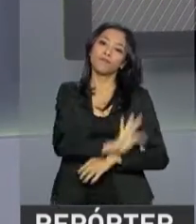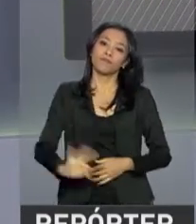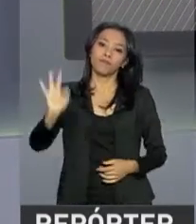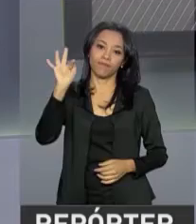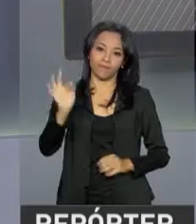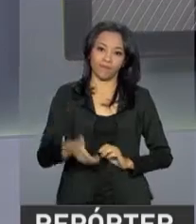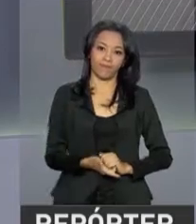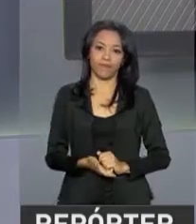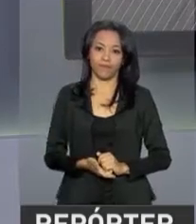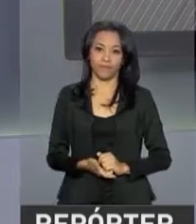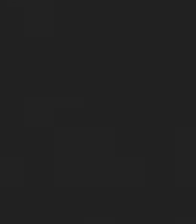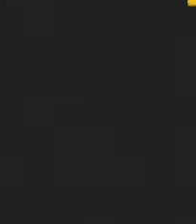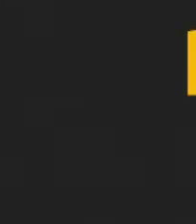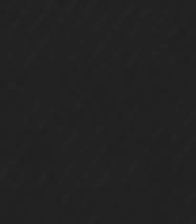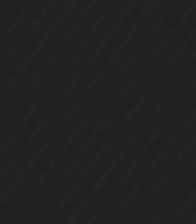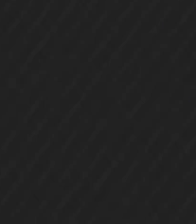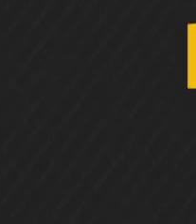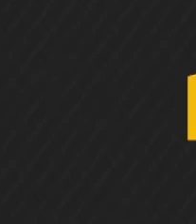federal